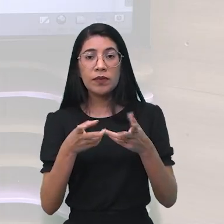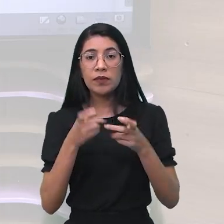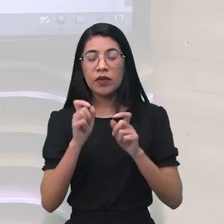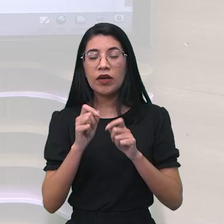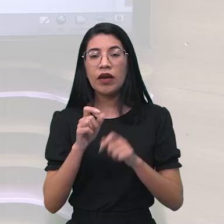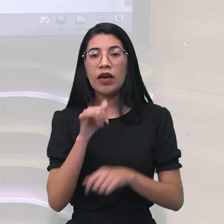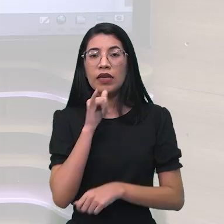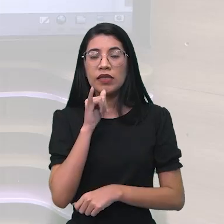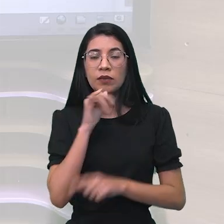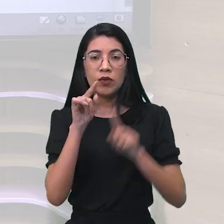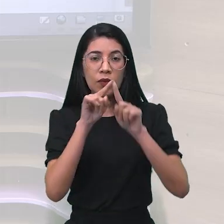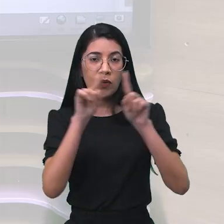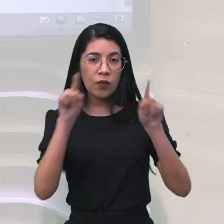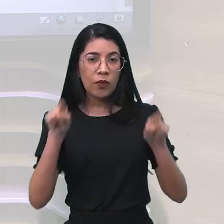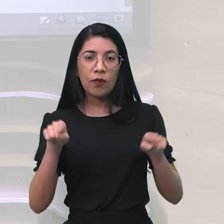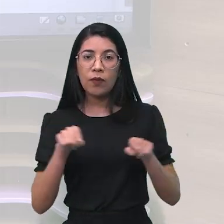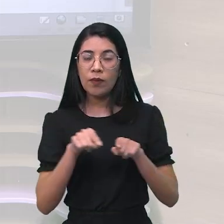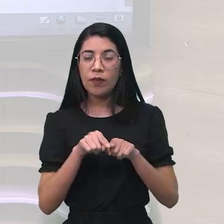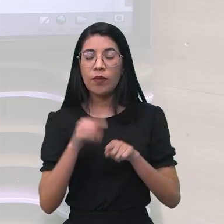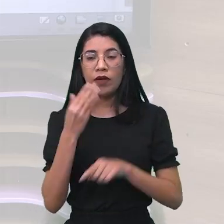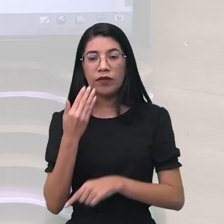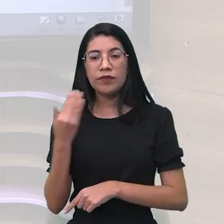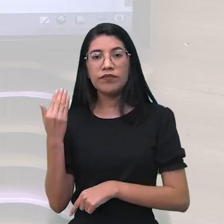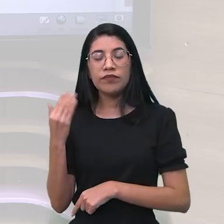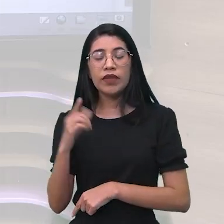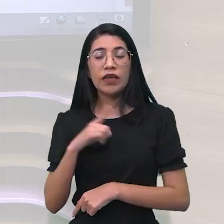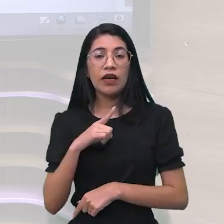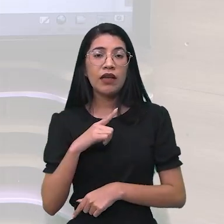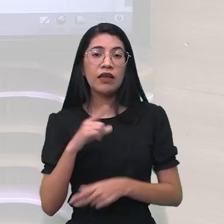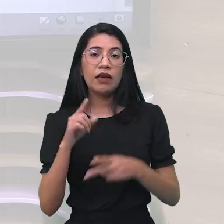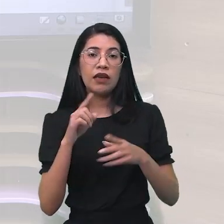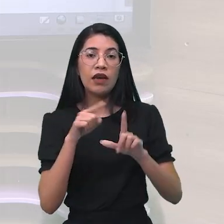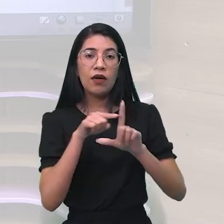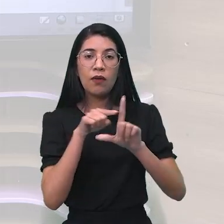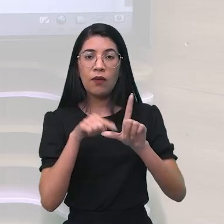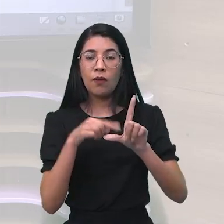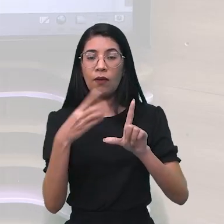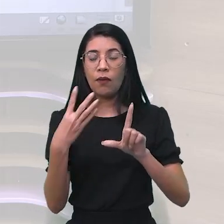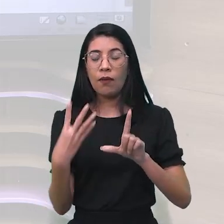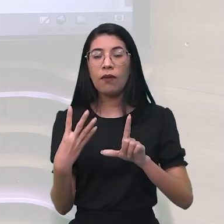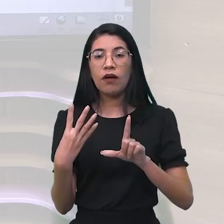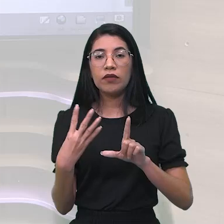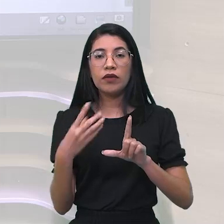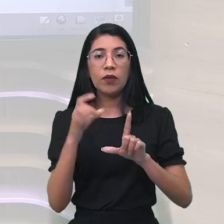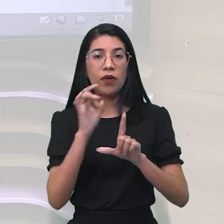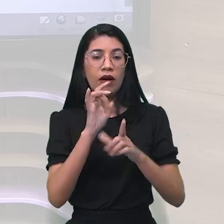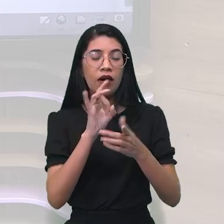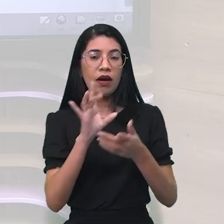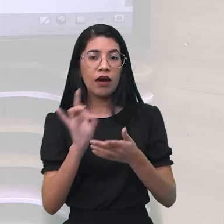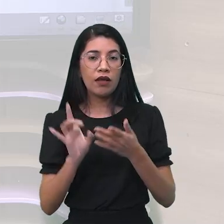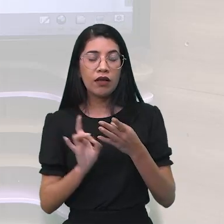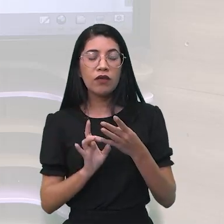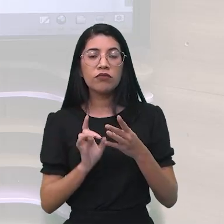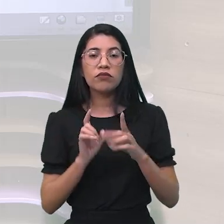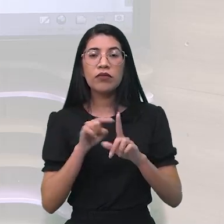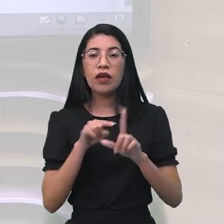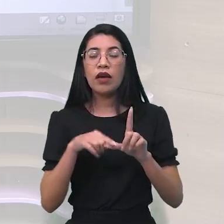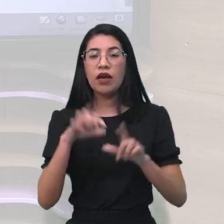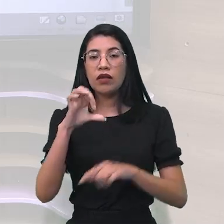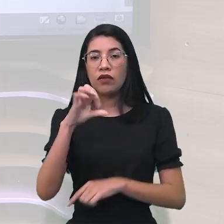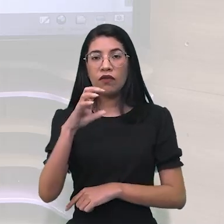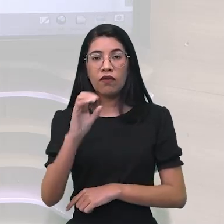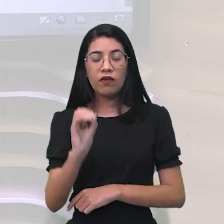quadrado, por exemplo, ó, o quadrado aqui nós temos 4 ângulos, né? Então, como cada ângulo mede 90